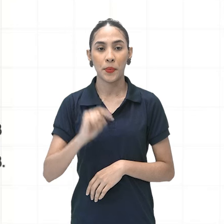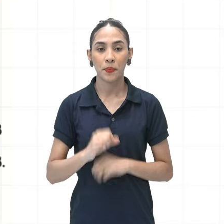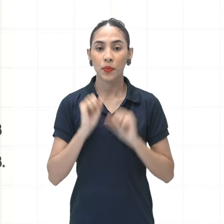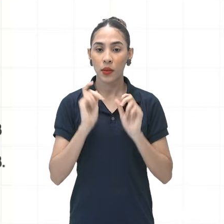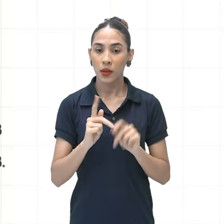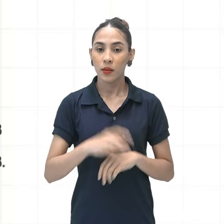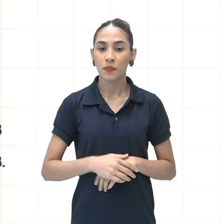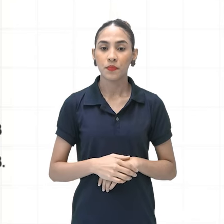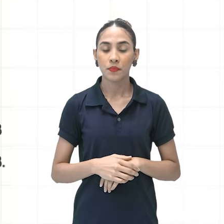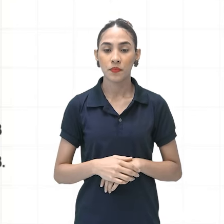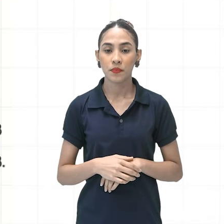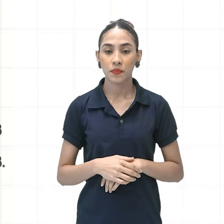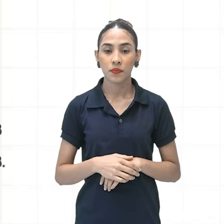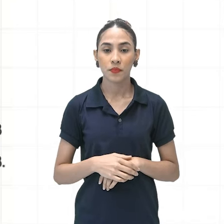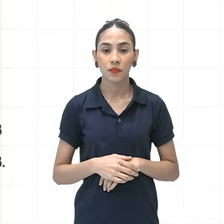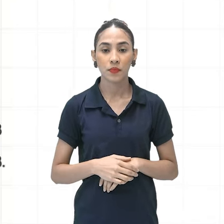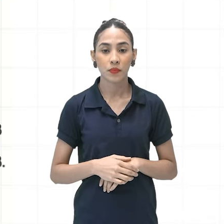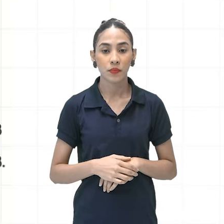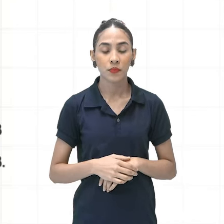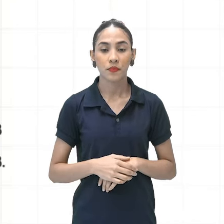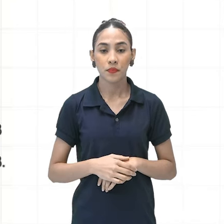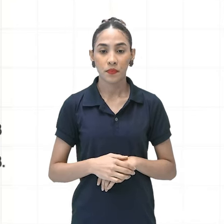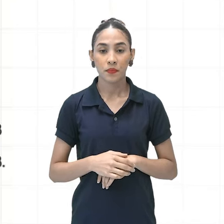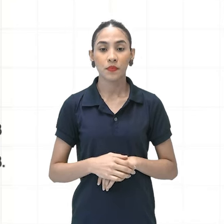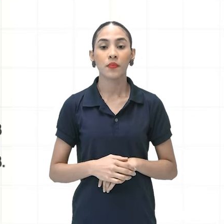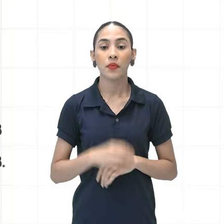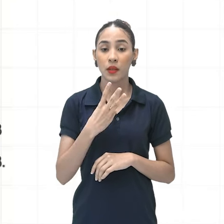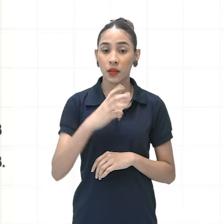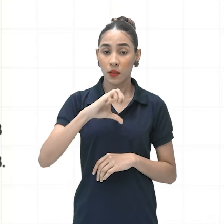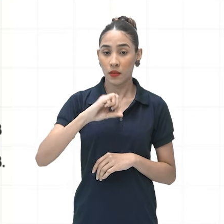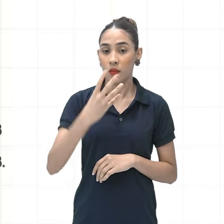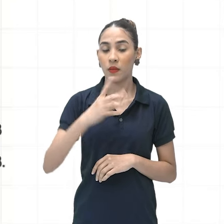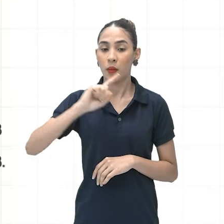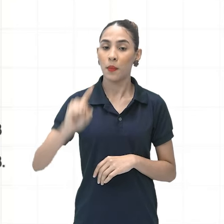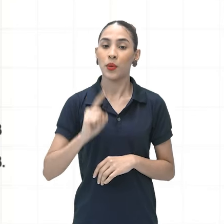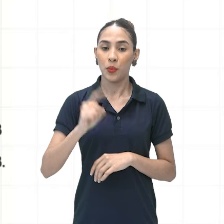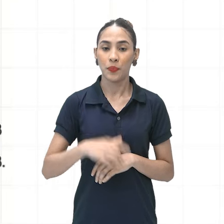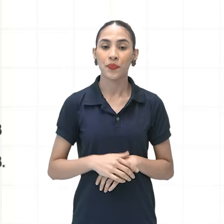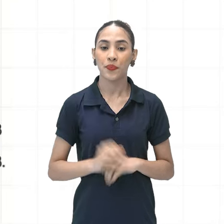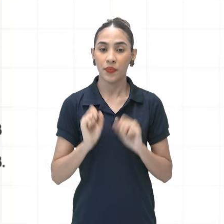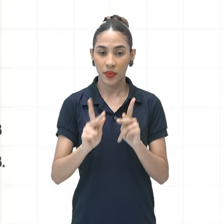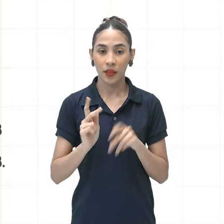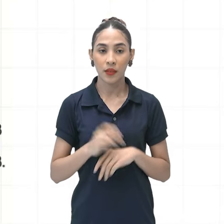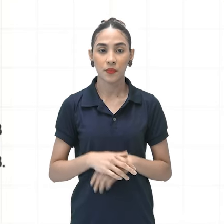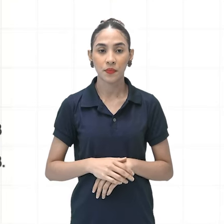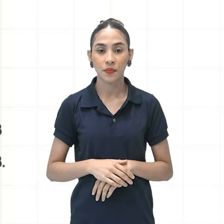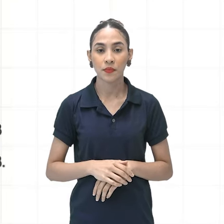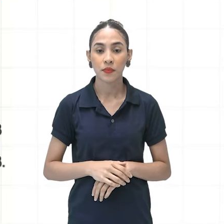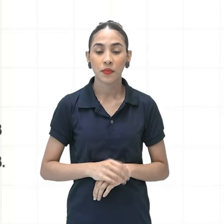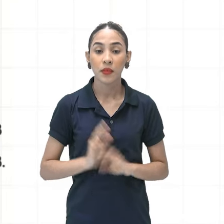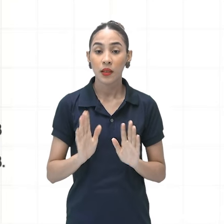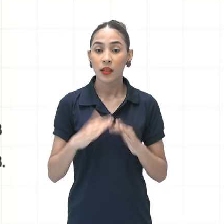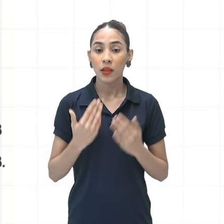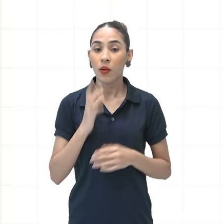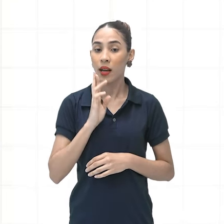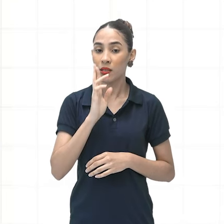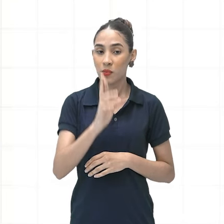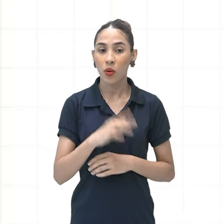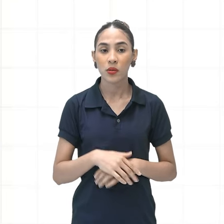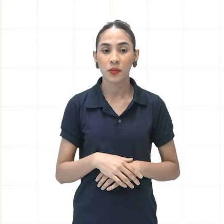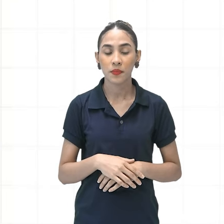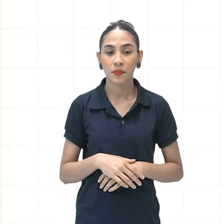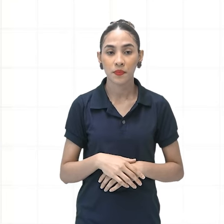Não é 394 unidades, é 394 mil, certo? Então, a resposta para